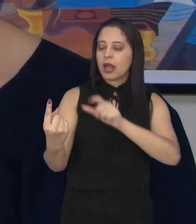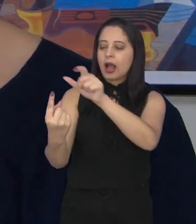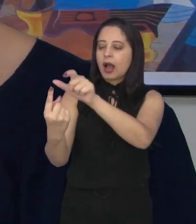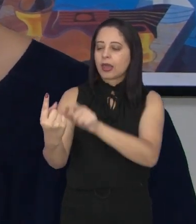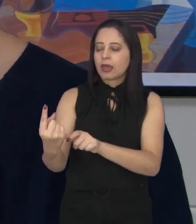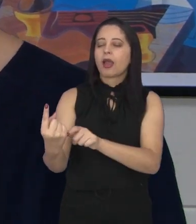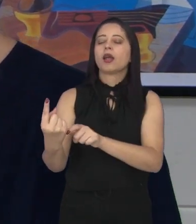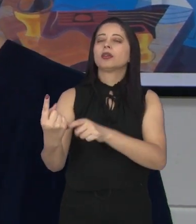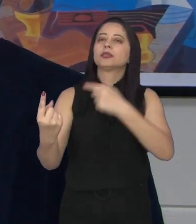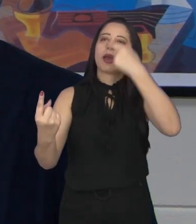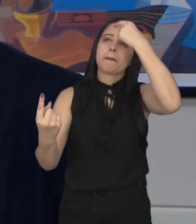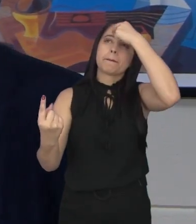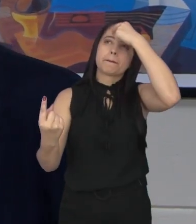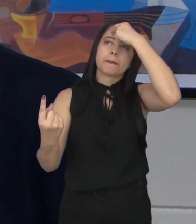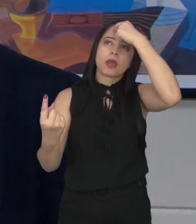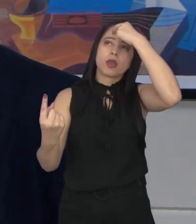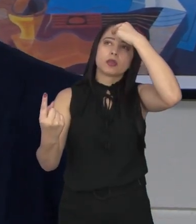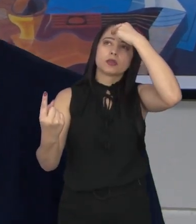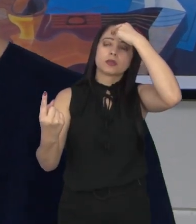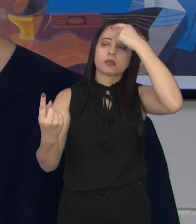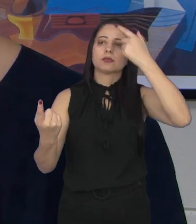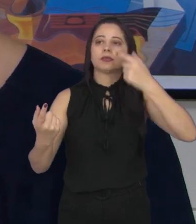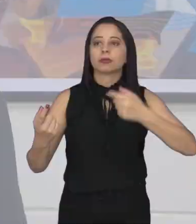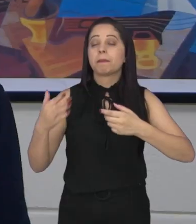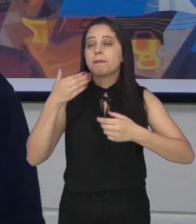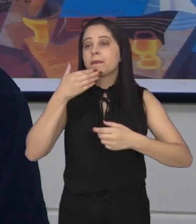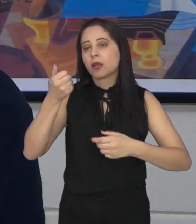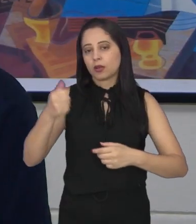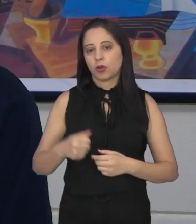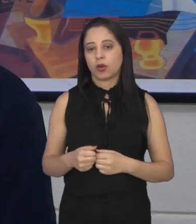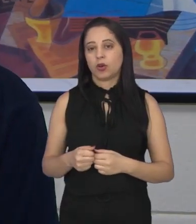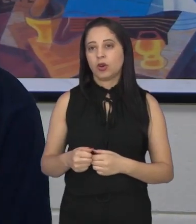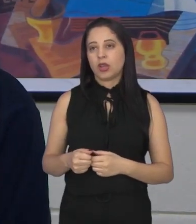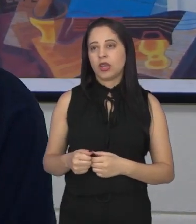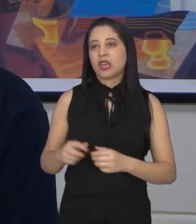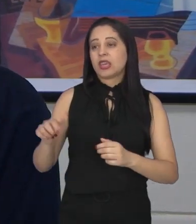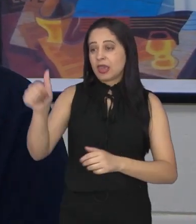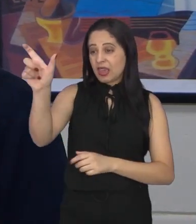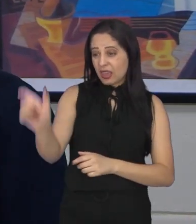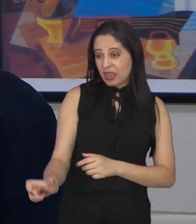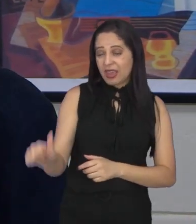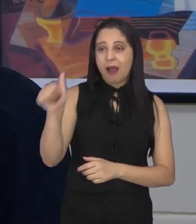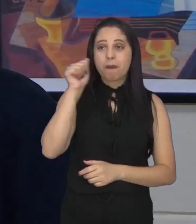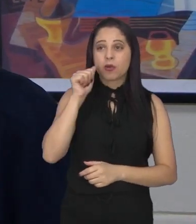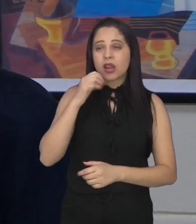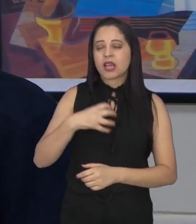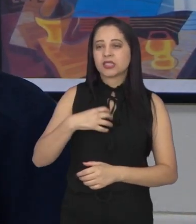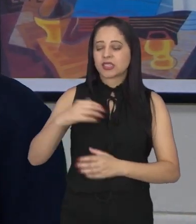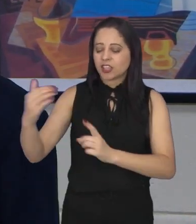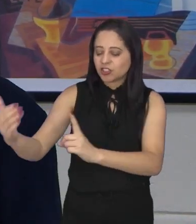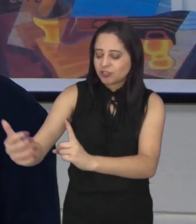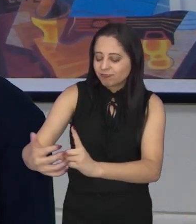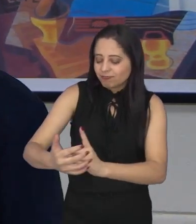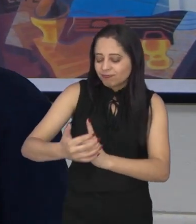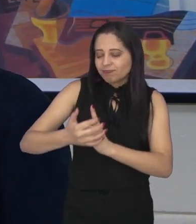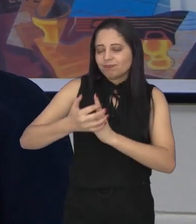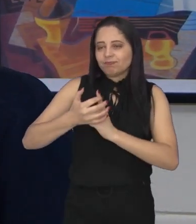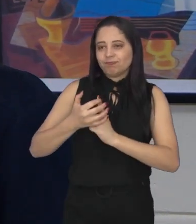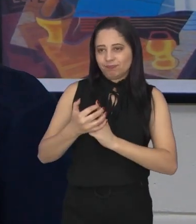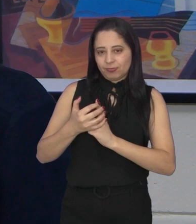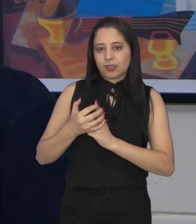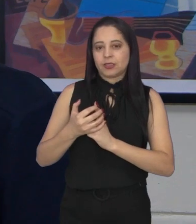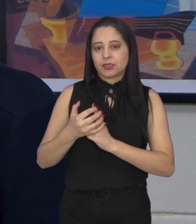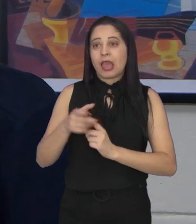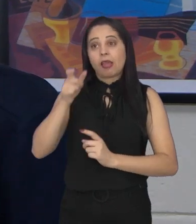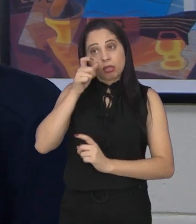se reorganizar dentro do atendimento psicológico. E a mulher se sente muito amparada, ela se sente ouvida, ela se sente acolhida, né?